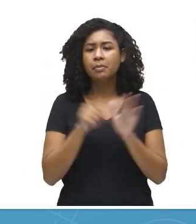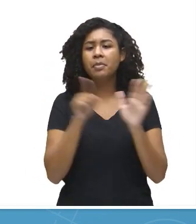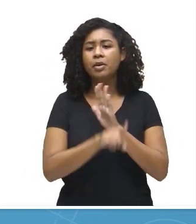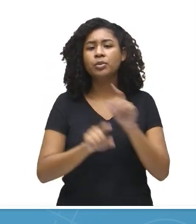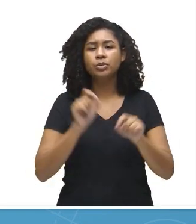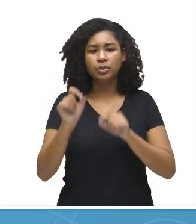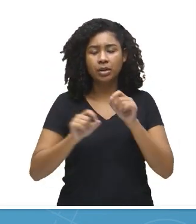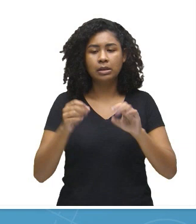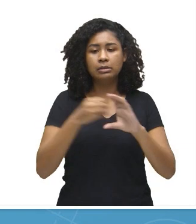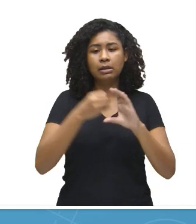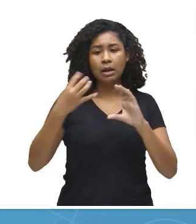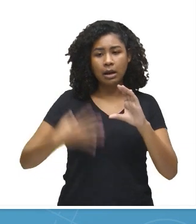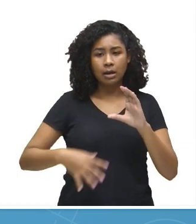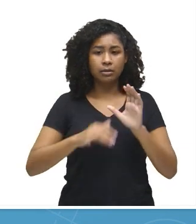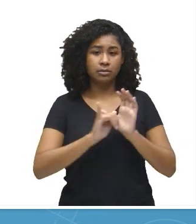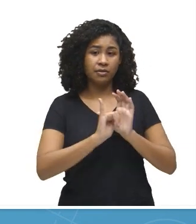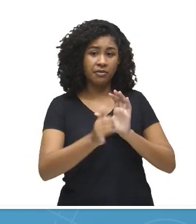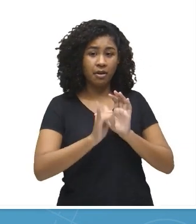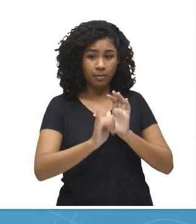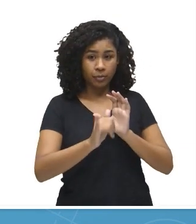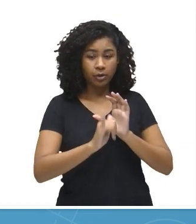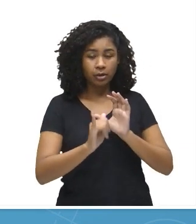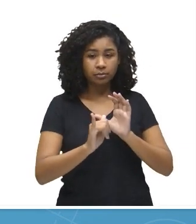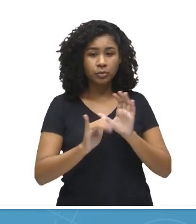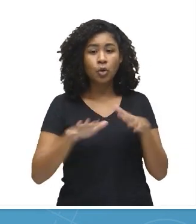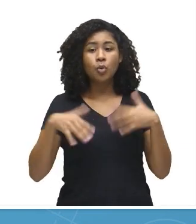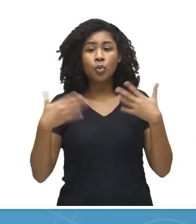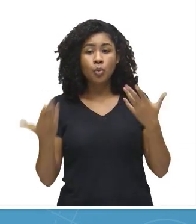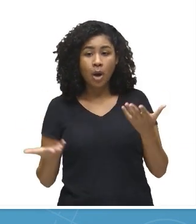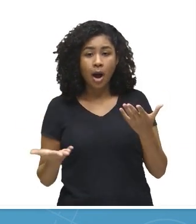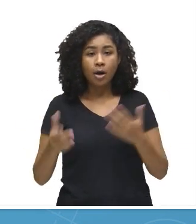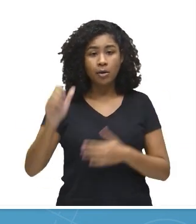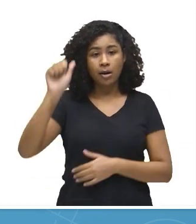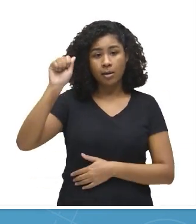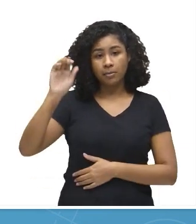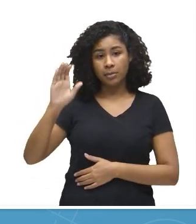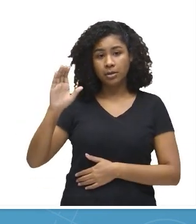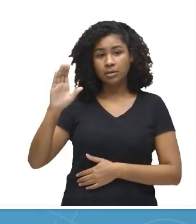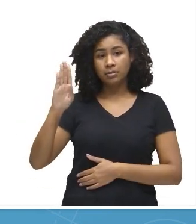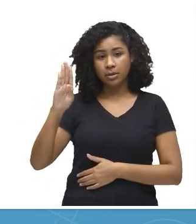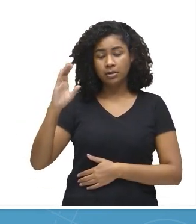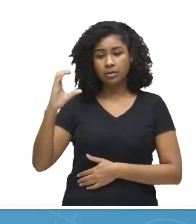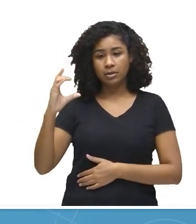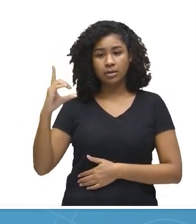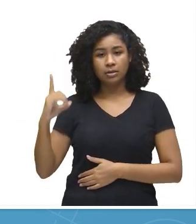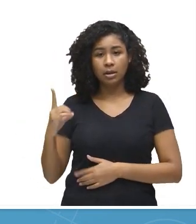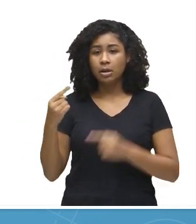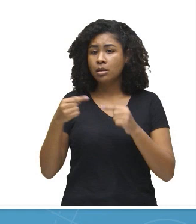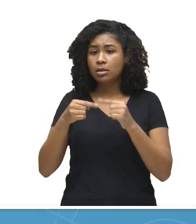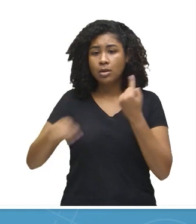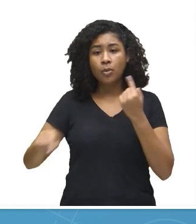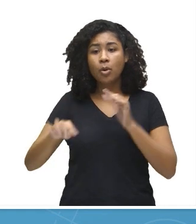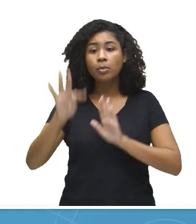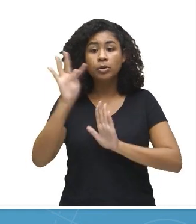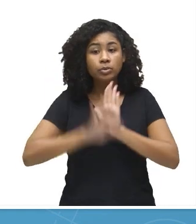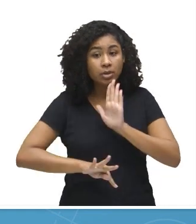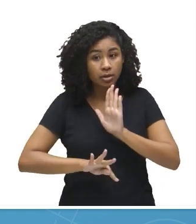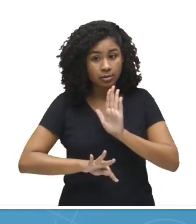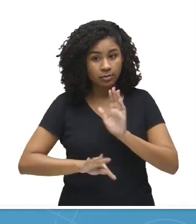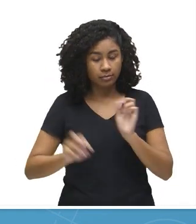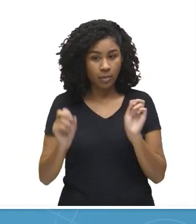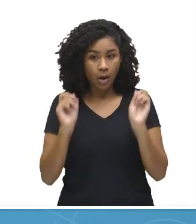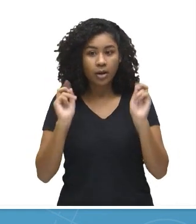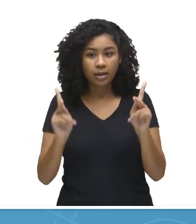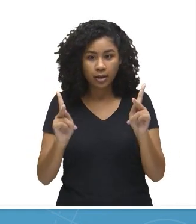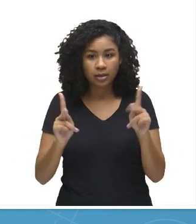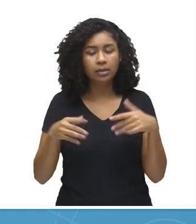da fábula, tá? Qual dessas alternativas, né, não se aplica ao texto lido, ou seja, a fábula que vocês leram, tá?